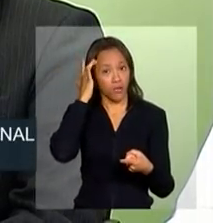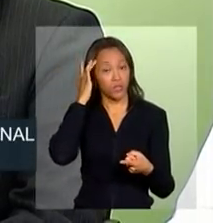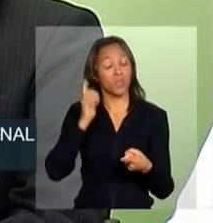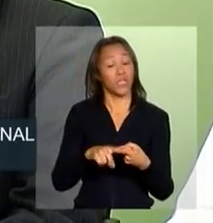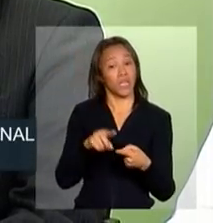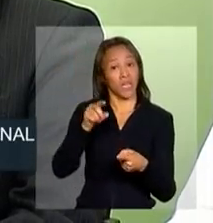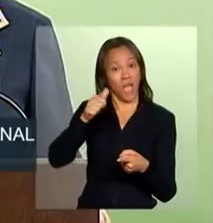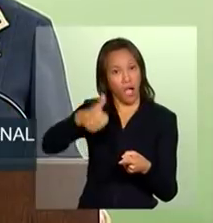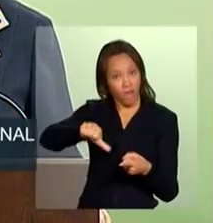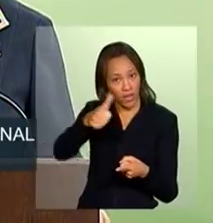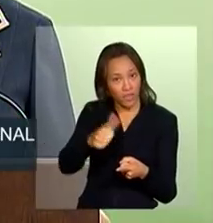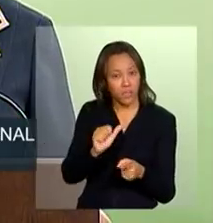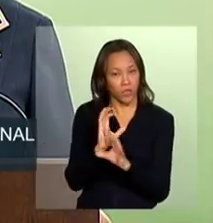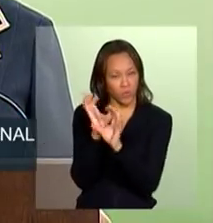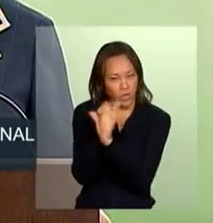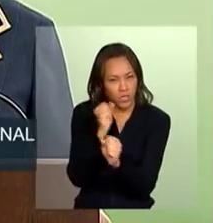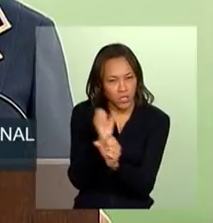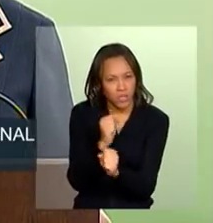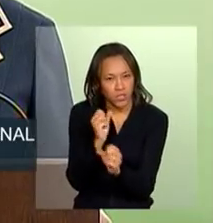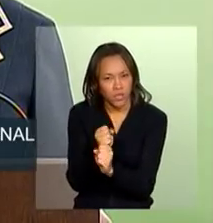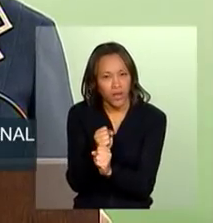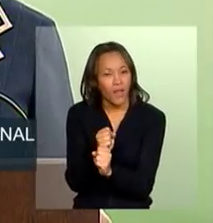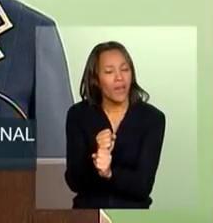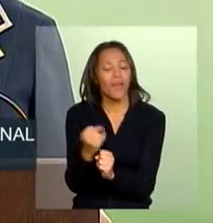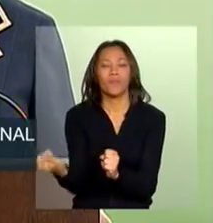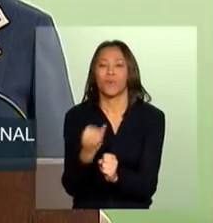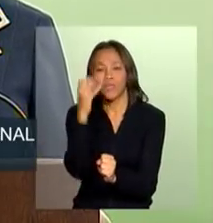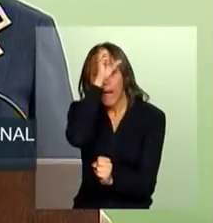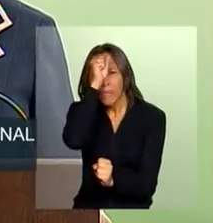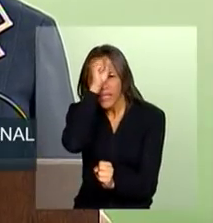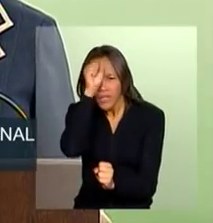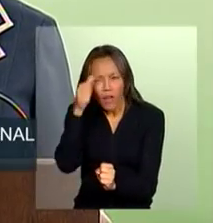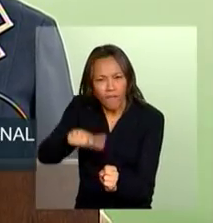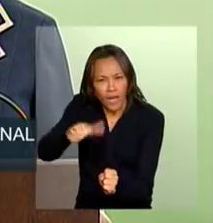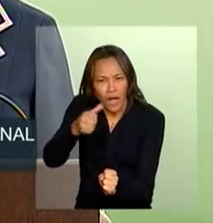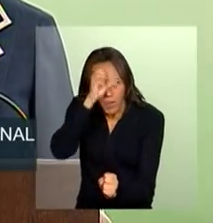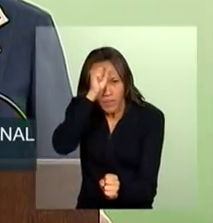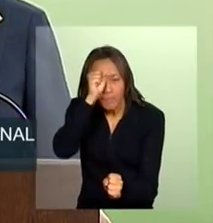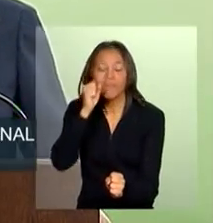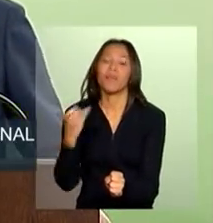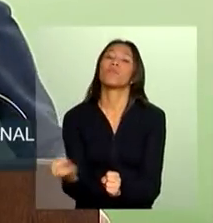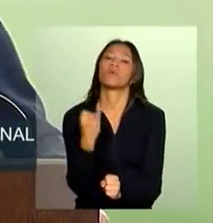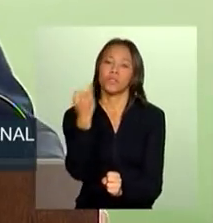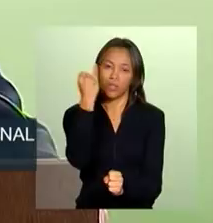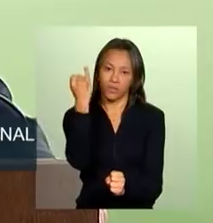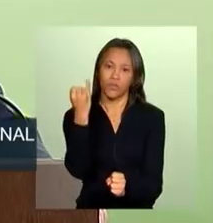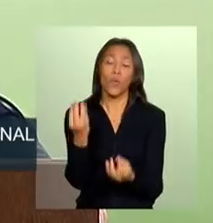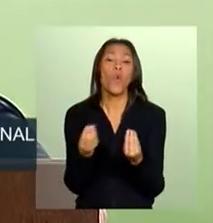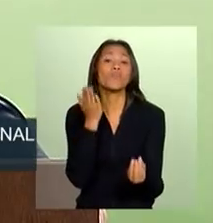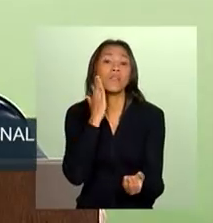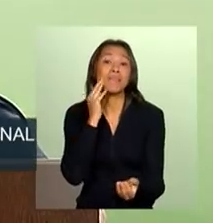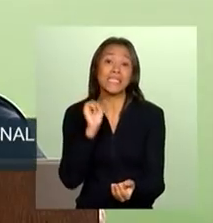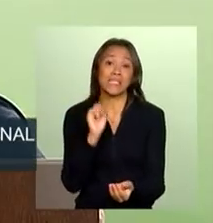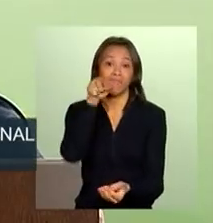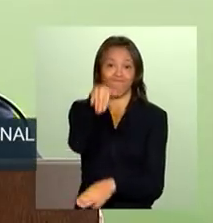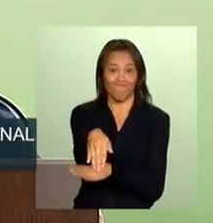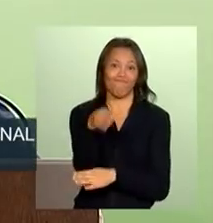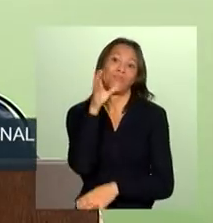avaliação do processo de aprendizagem é uma delas. Não há como aferir